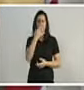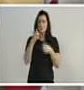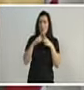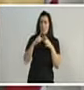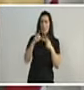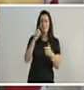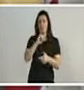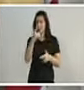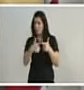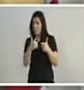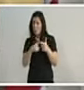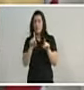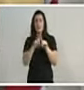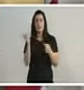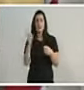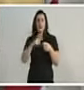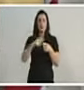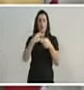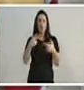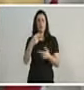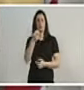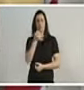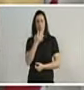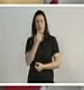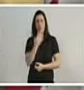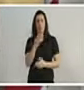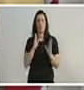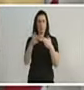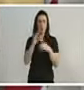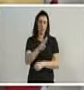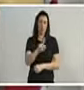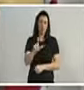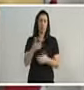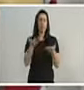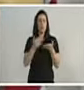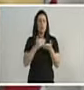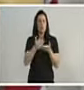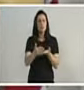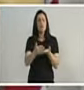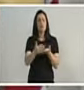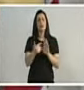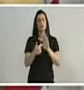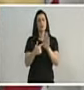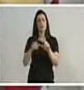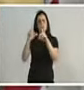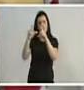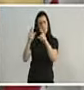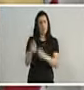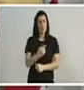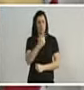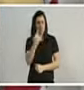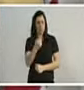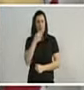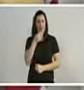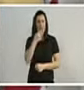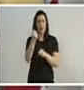e obviamente parceiros naquilo que for bom o município de blumenau quer um orçamento com as fotos a e é primeiramente falar hoje sobre